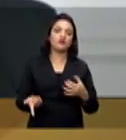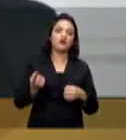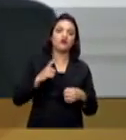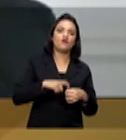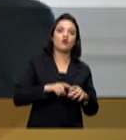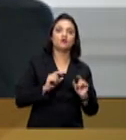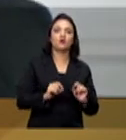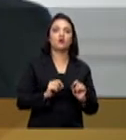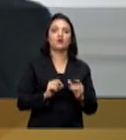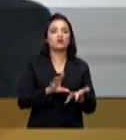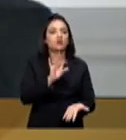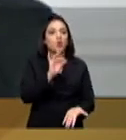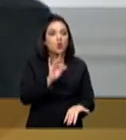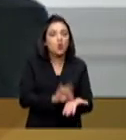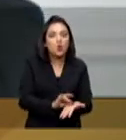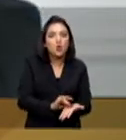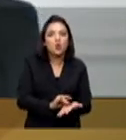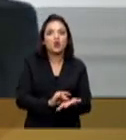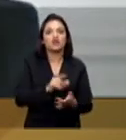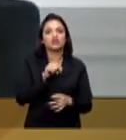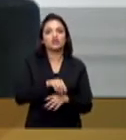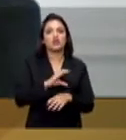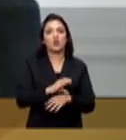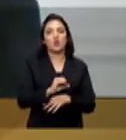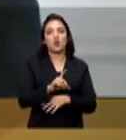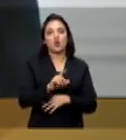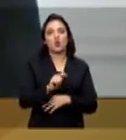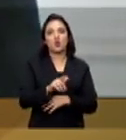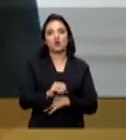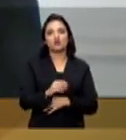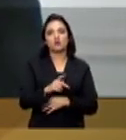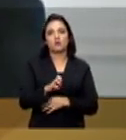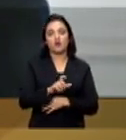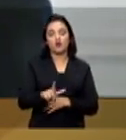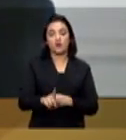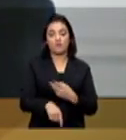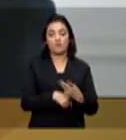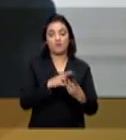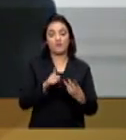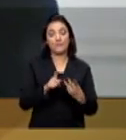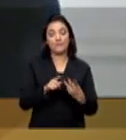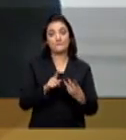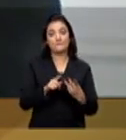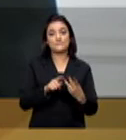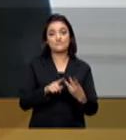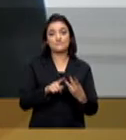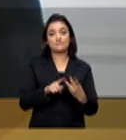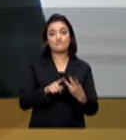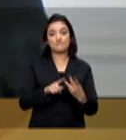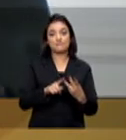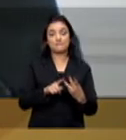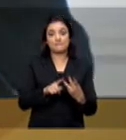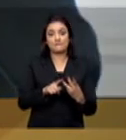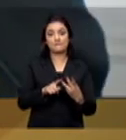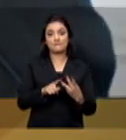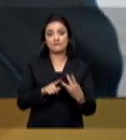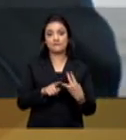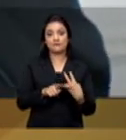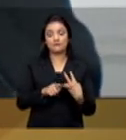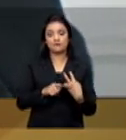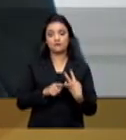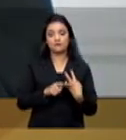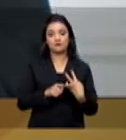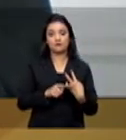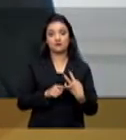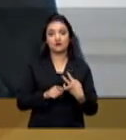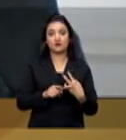preceito original do Código Penal. E a terceira possibilidade, essa foi adotada